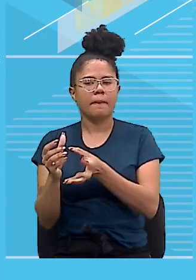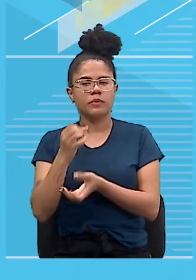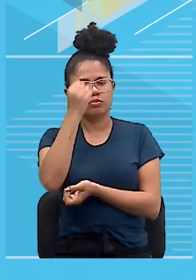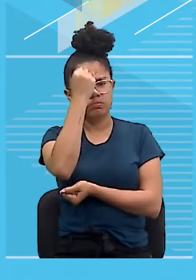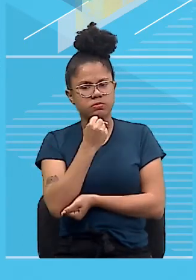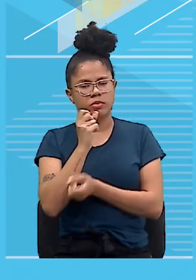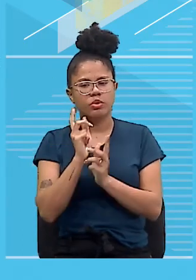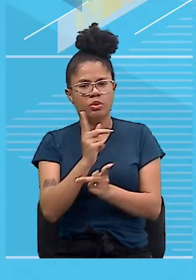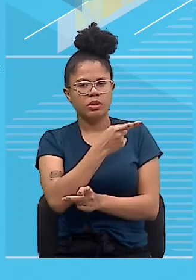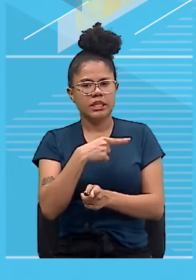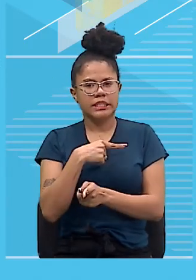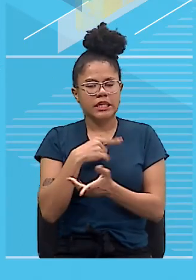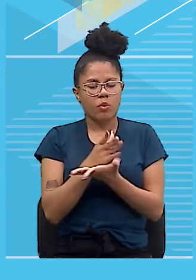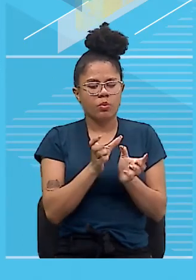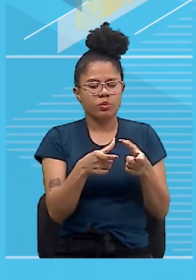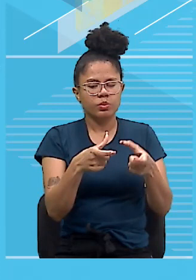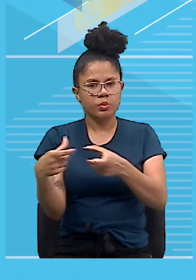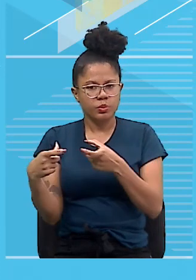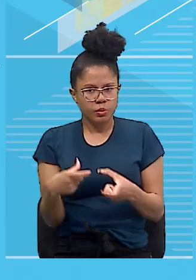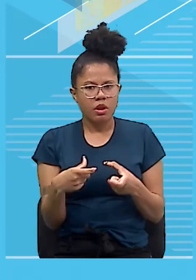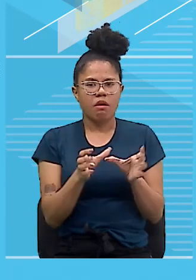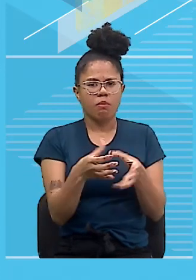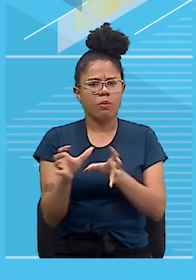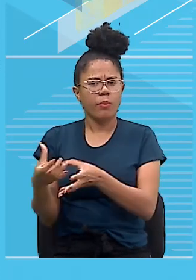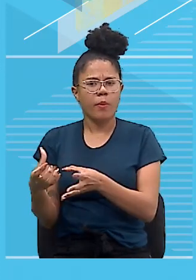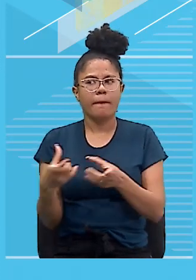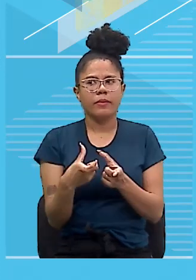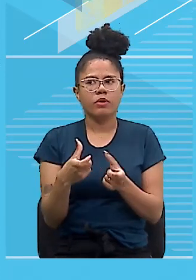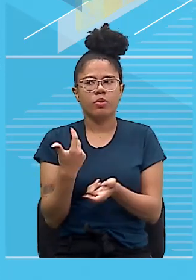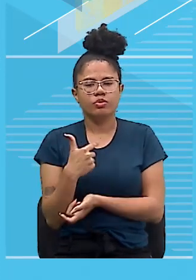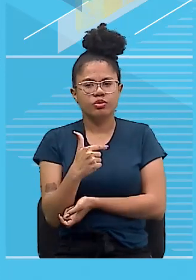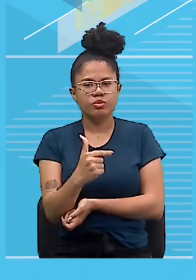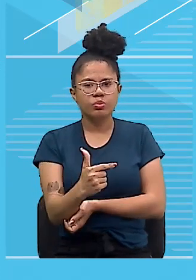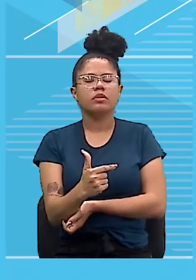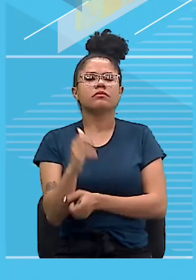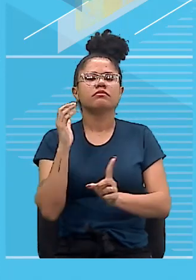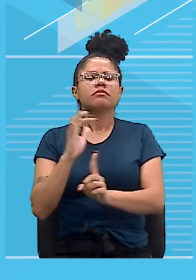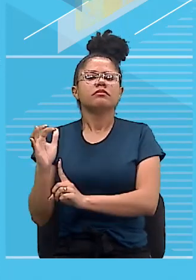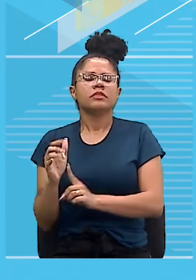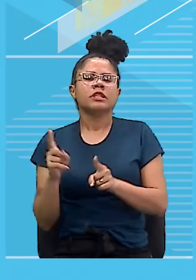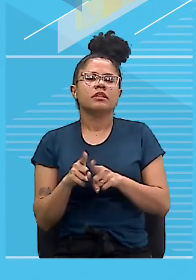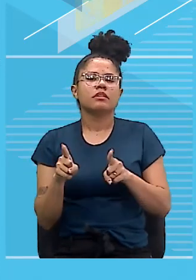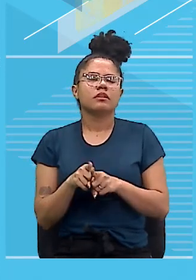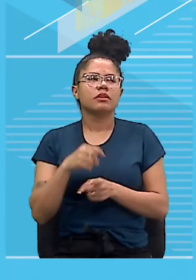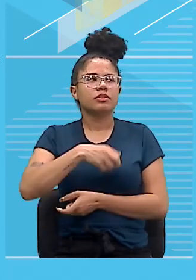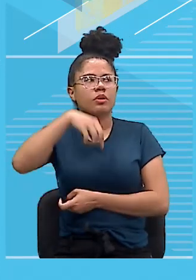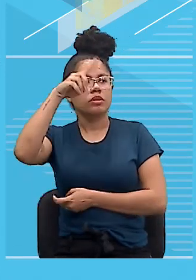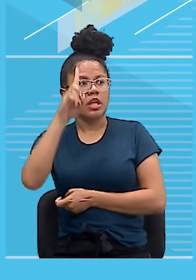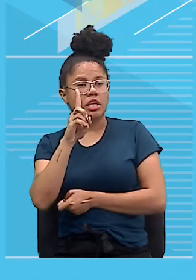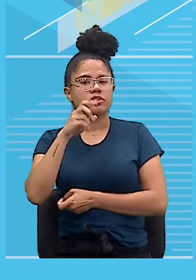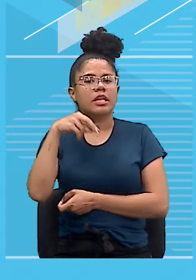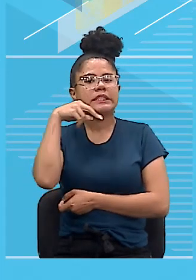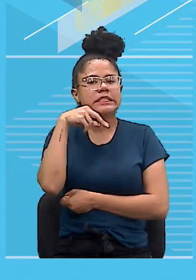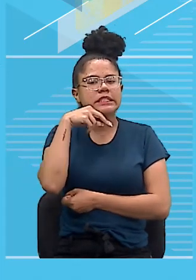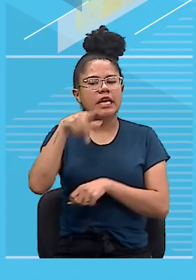e tem células que continuam mantendo o grupo e no nordeste da África Nordeste da